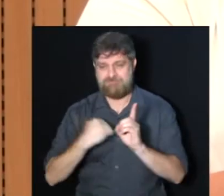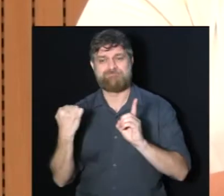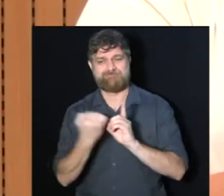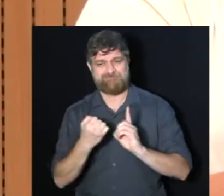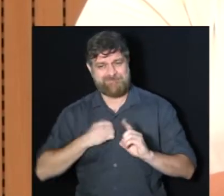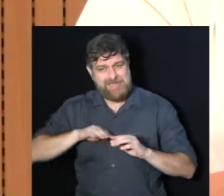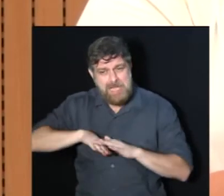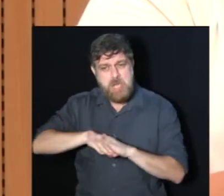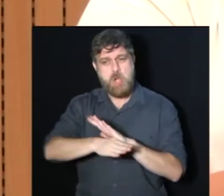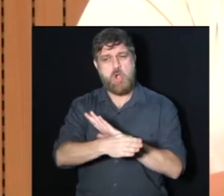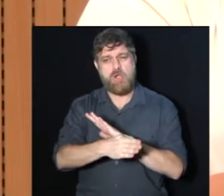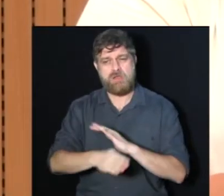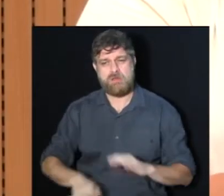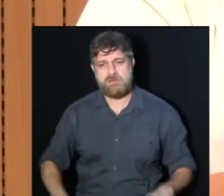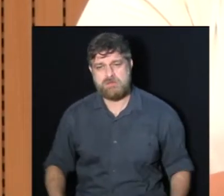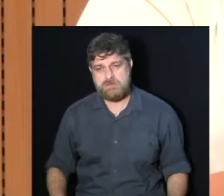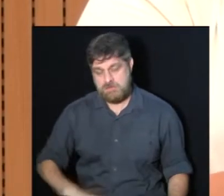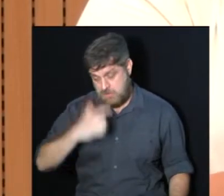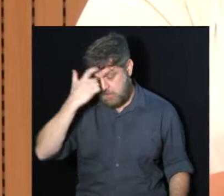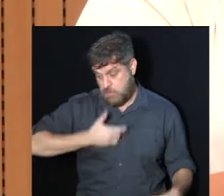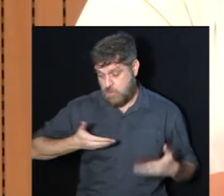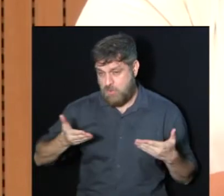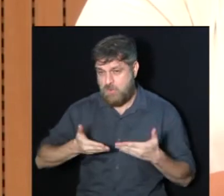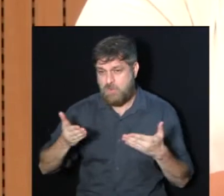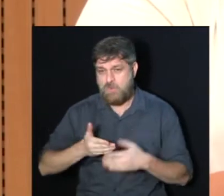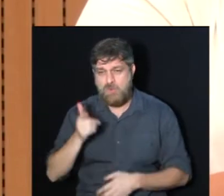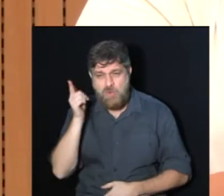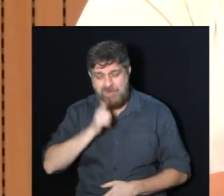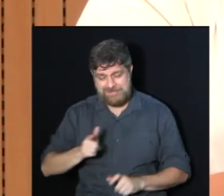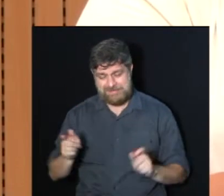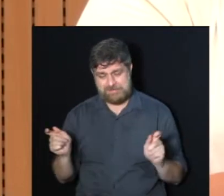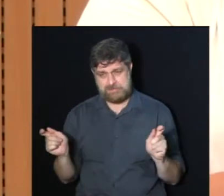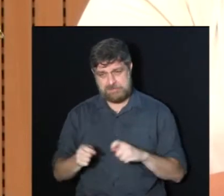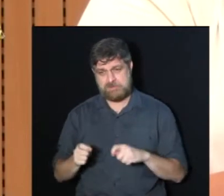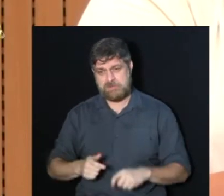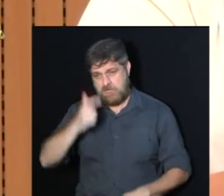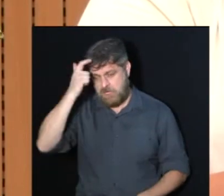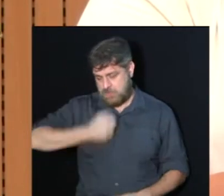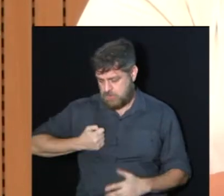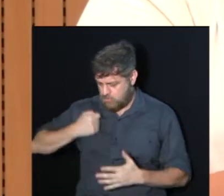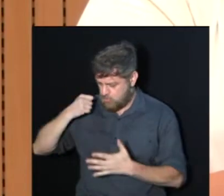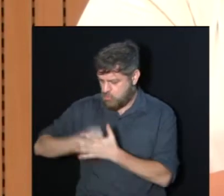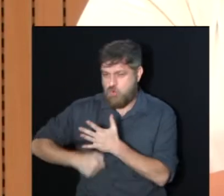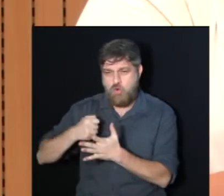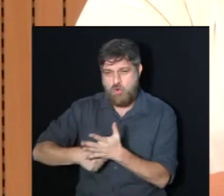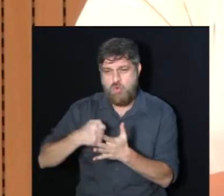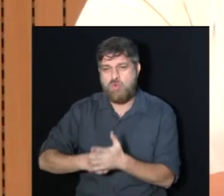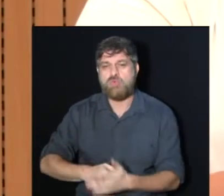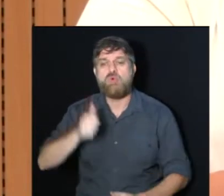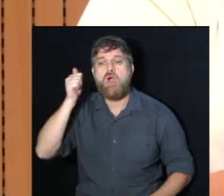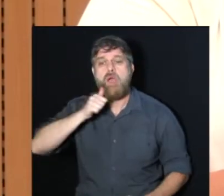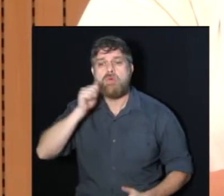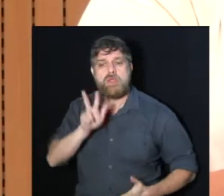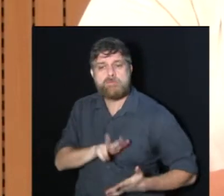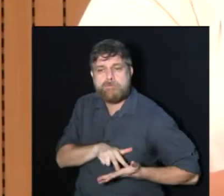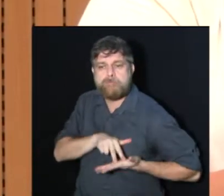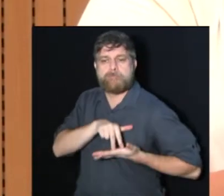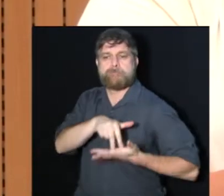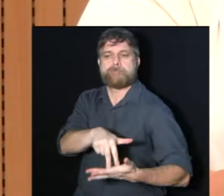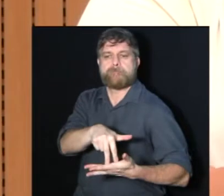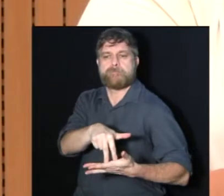Eu consigo, hoje, como militante e feminista